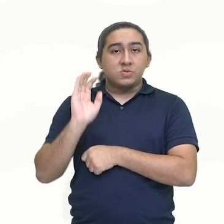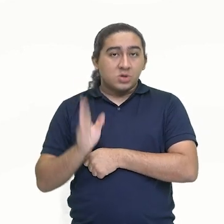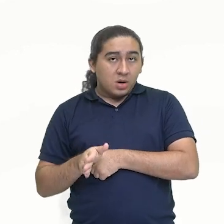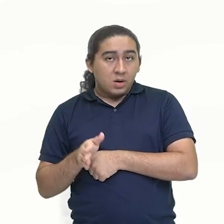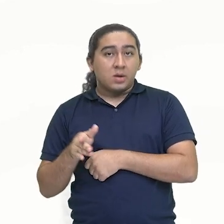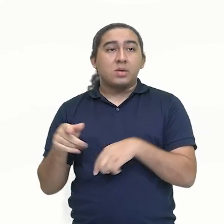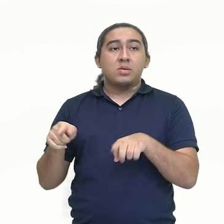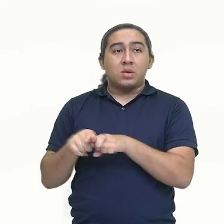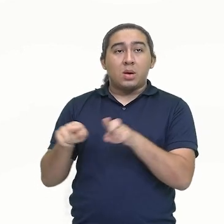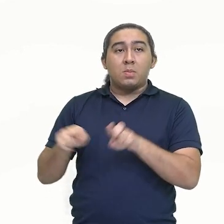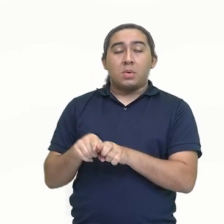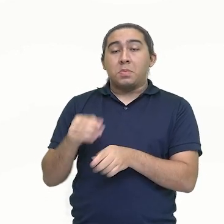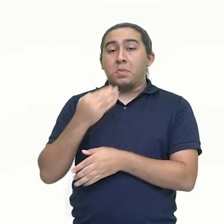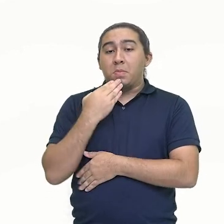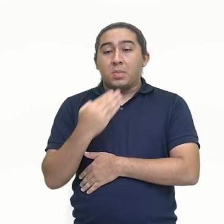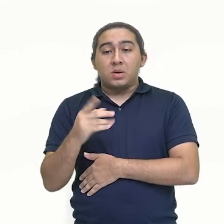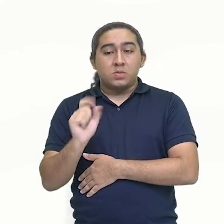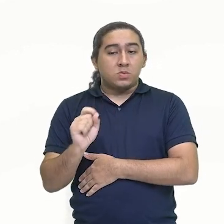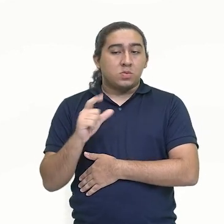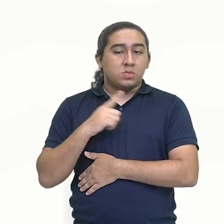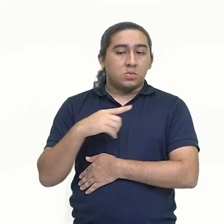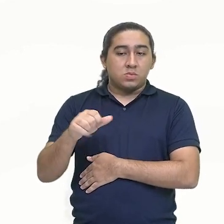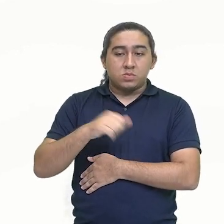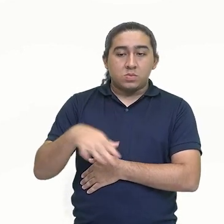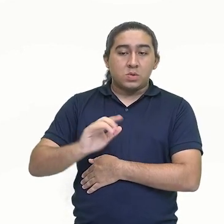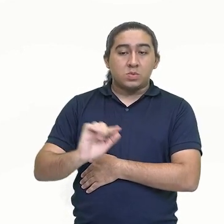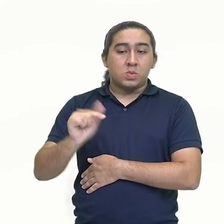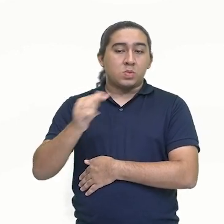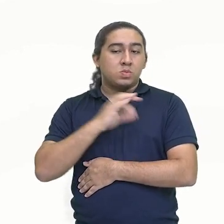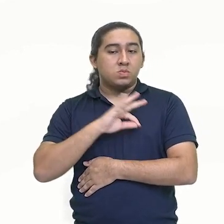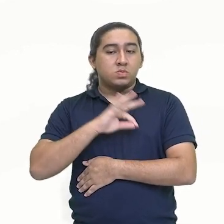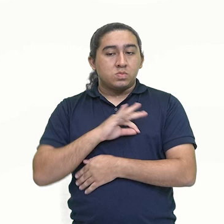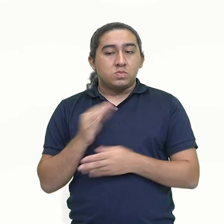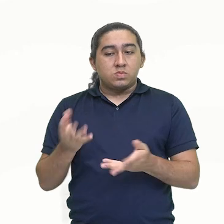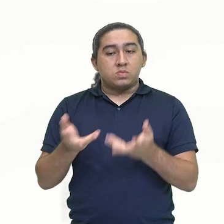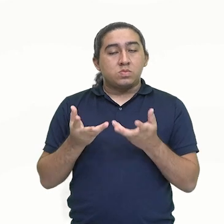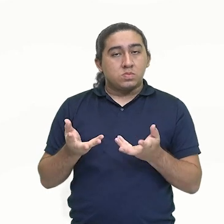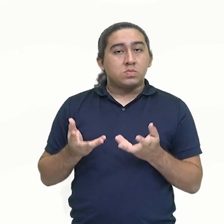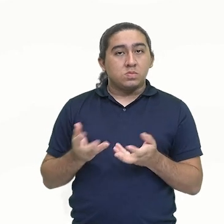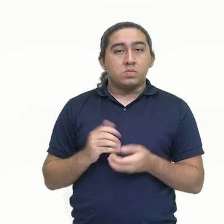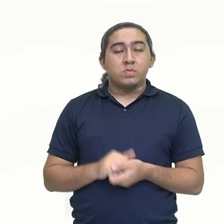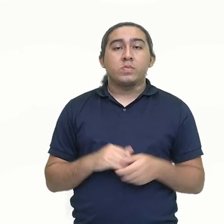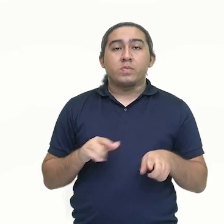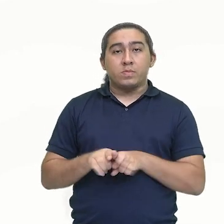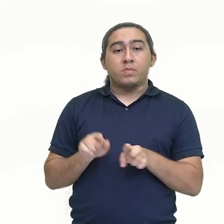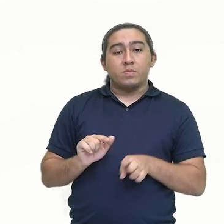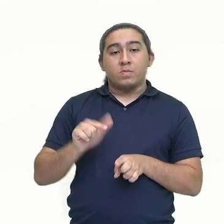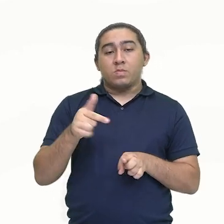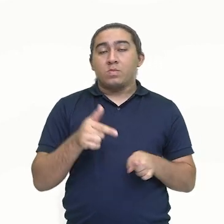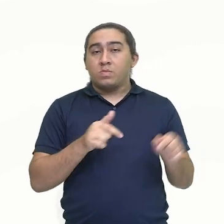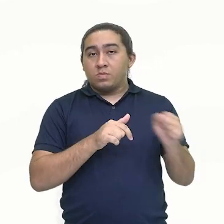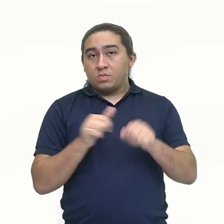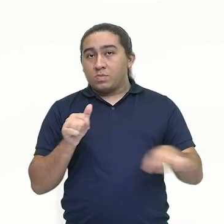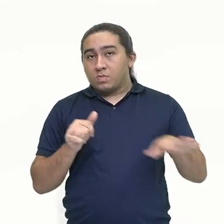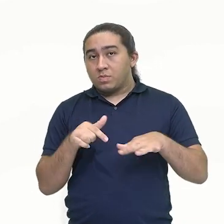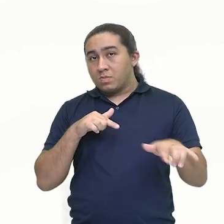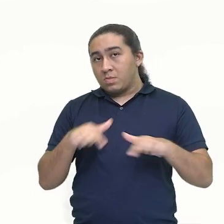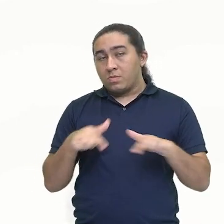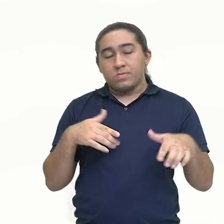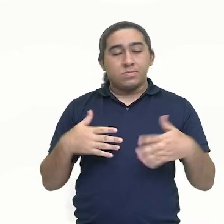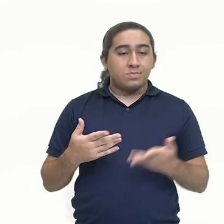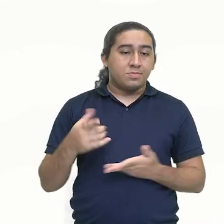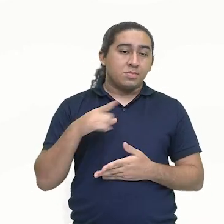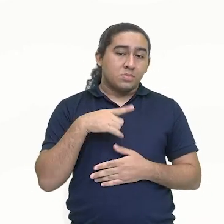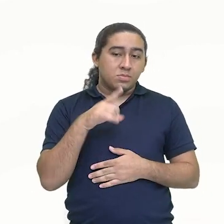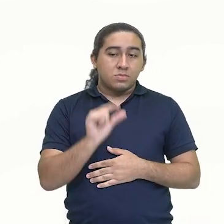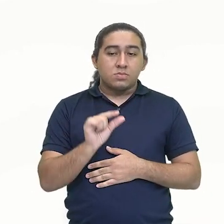vai exigir ali do mercado um outro salário, ela já está ali em um outro cargo, e aí acaba que fica ali